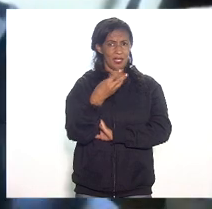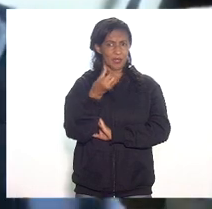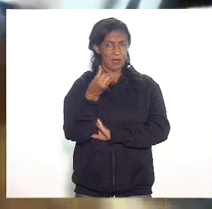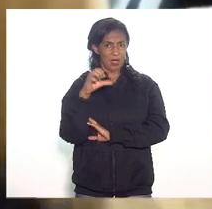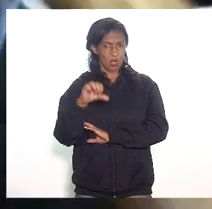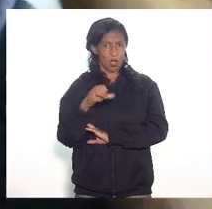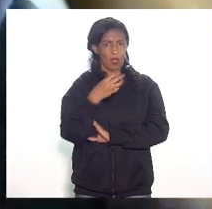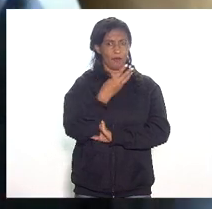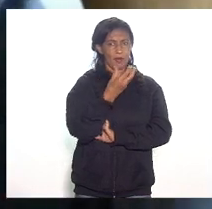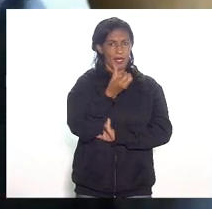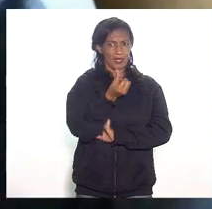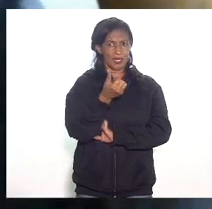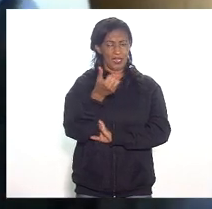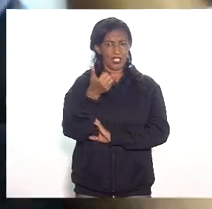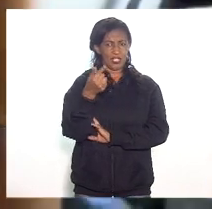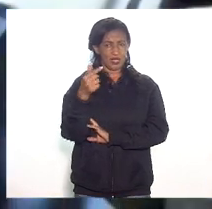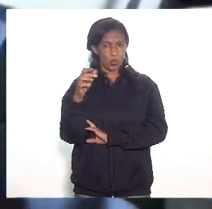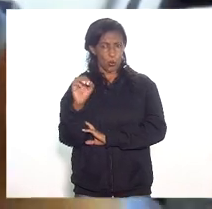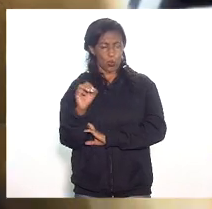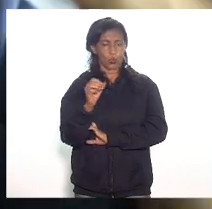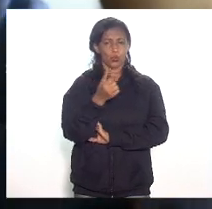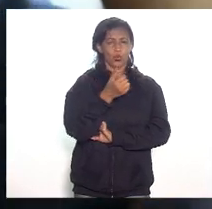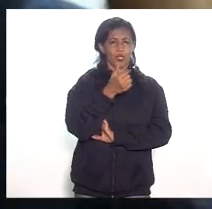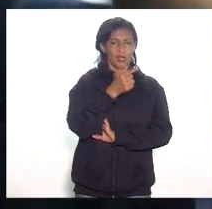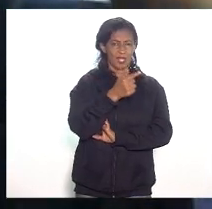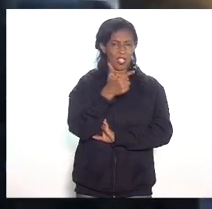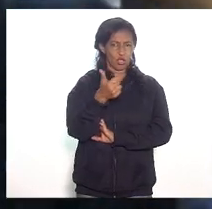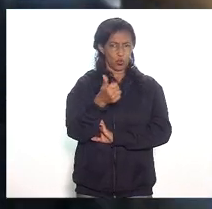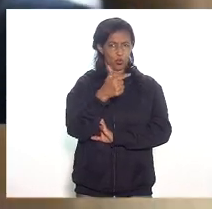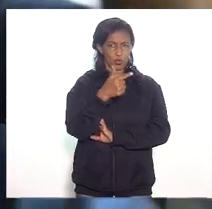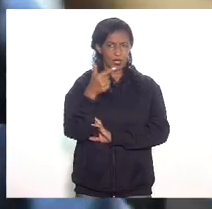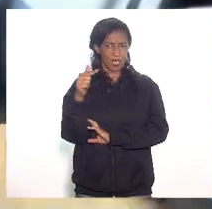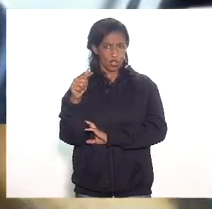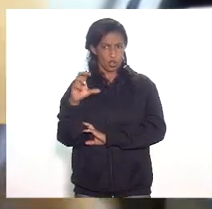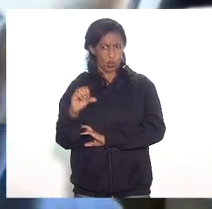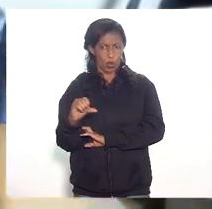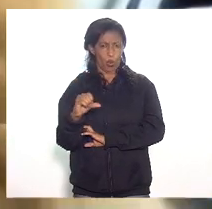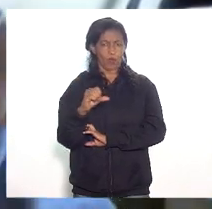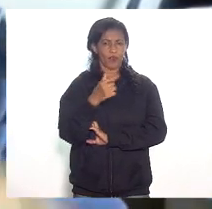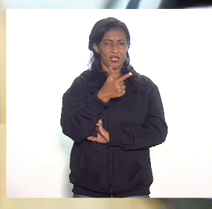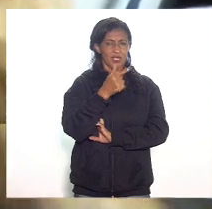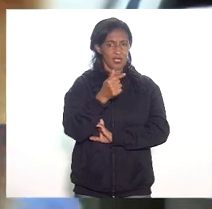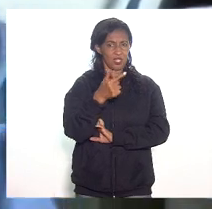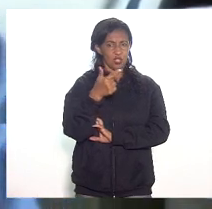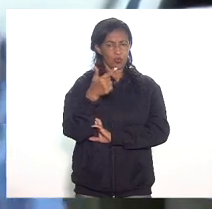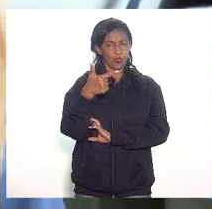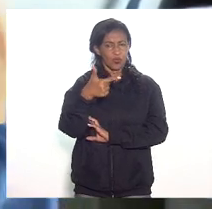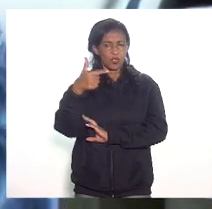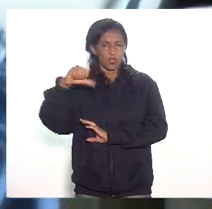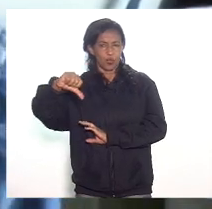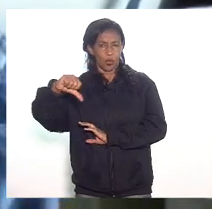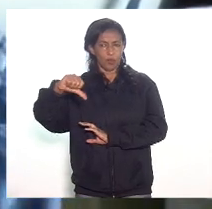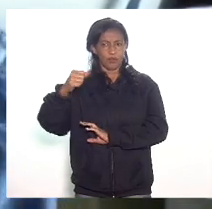63.70 de 12, 71.27 de 15 e 71.28 de 15.